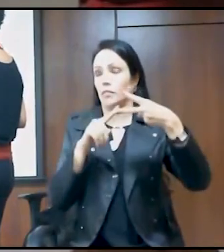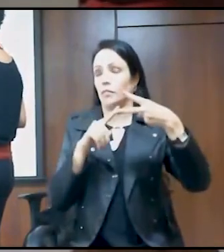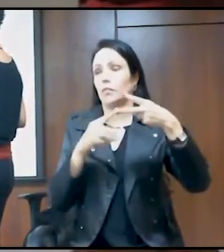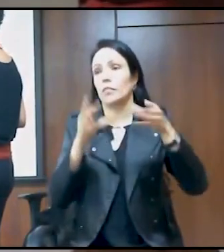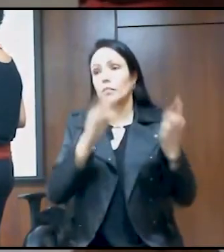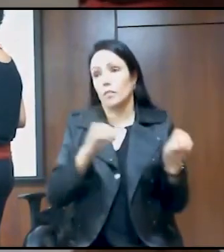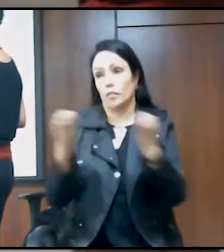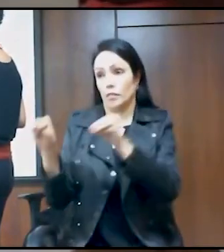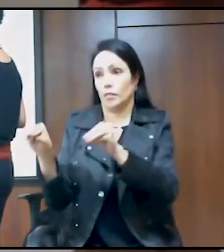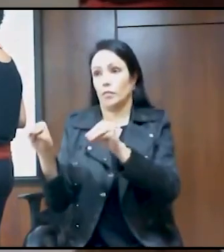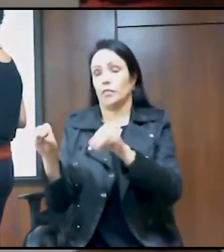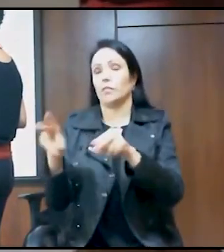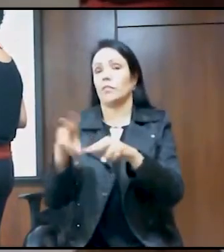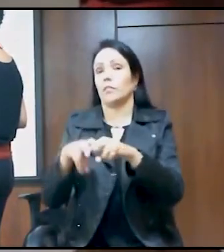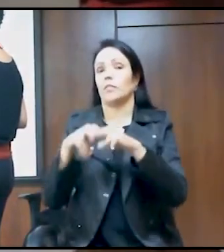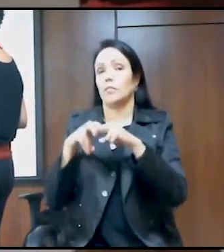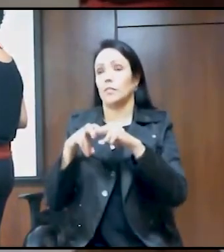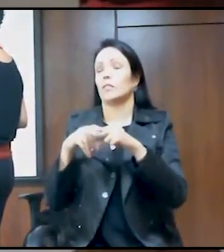remoção por